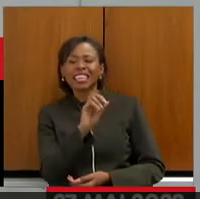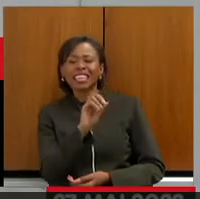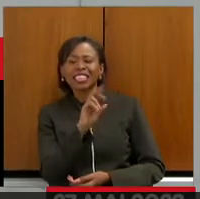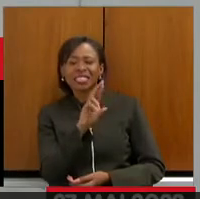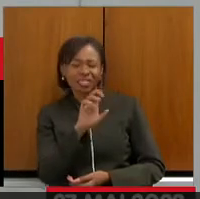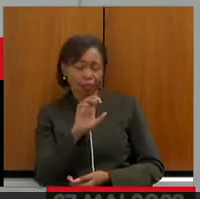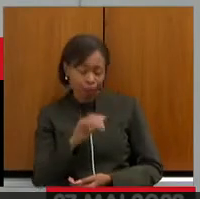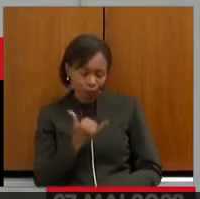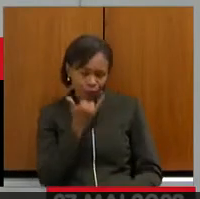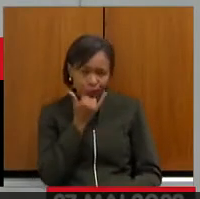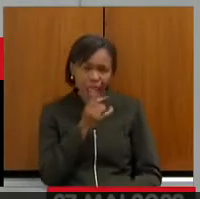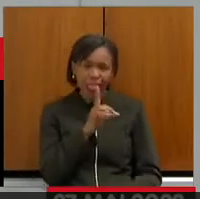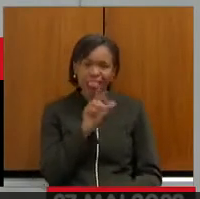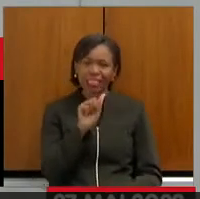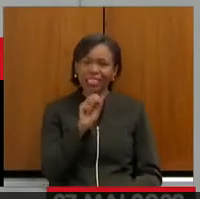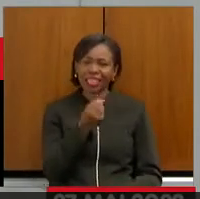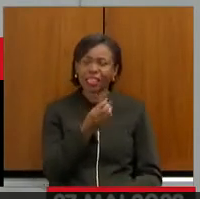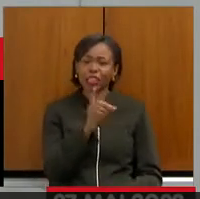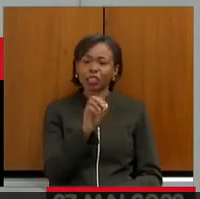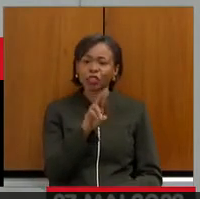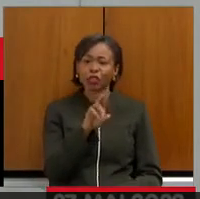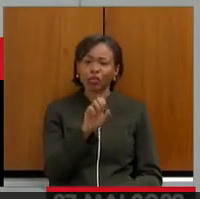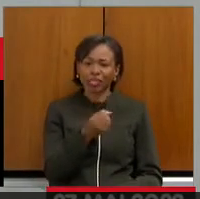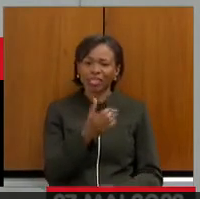assistente social grande amiga